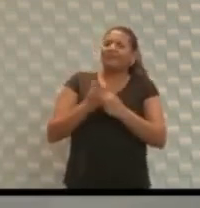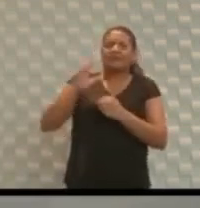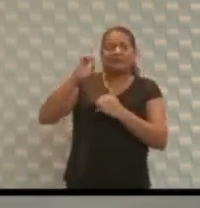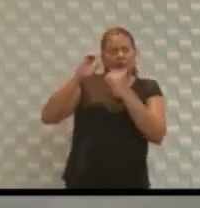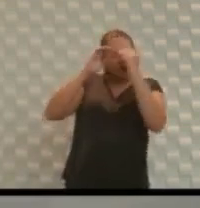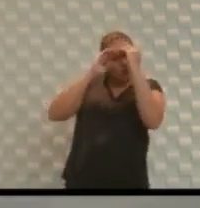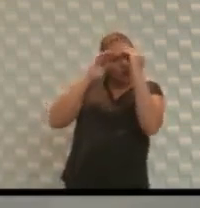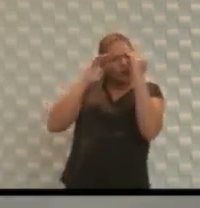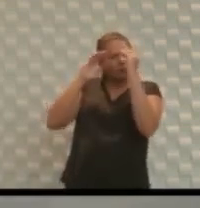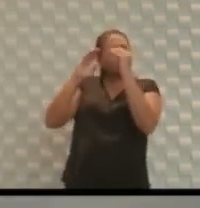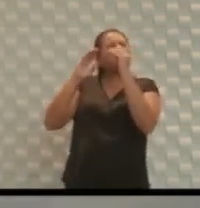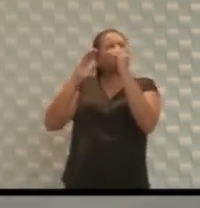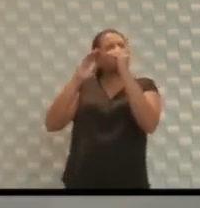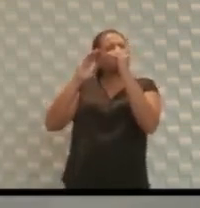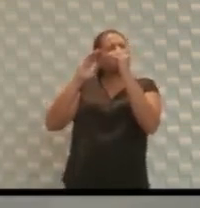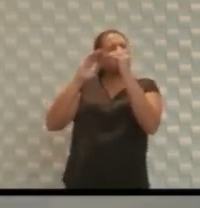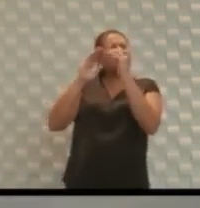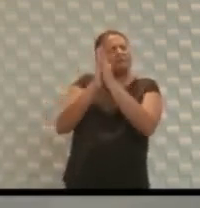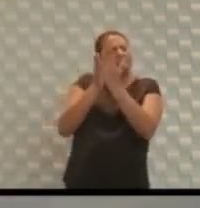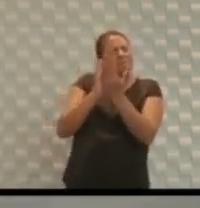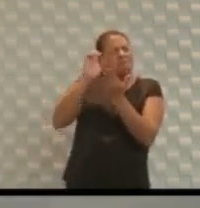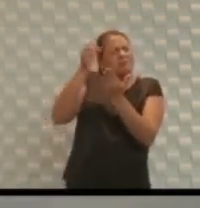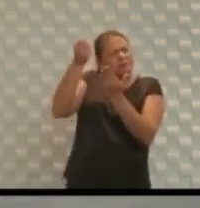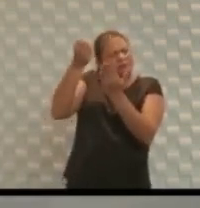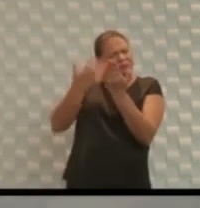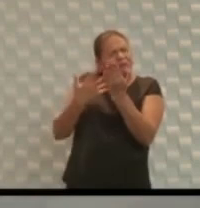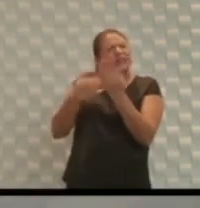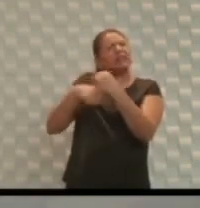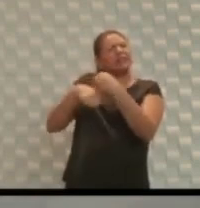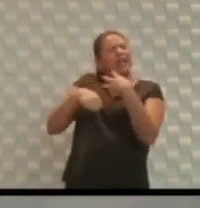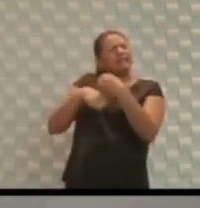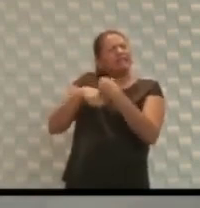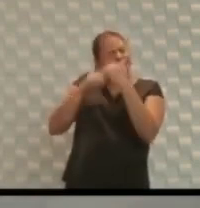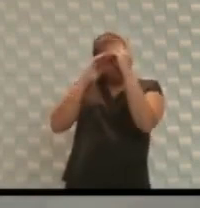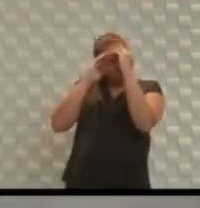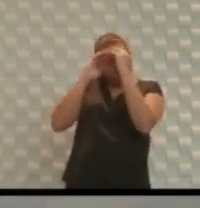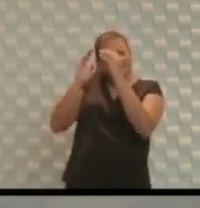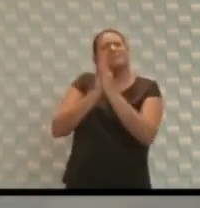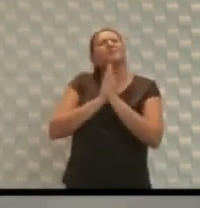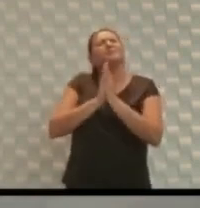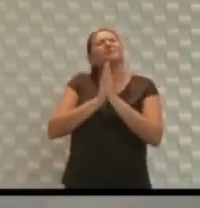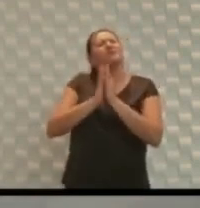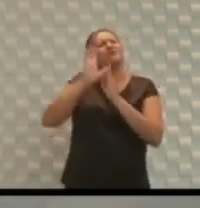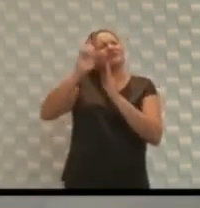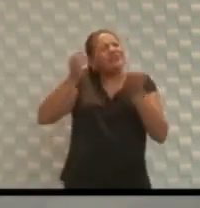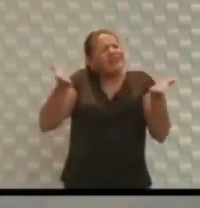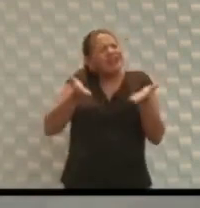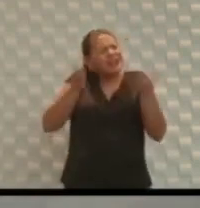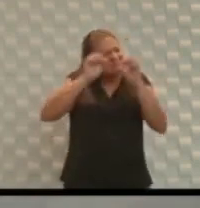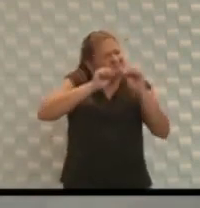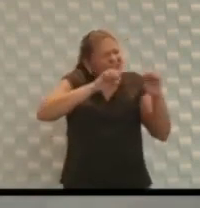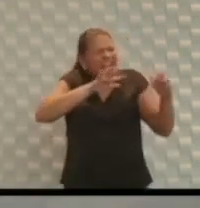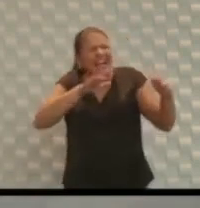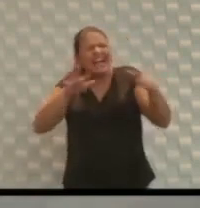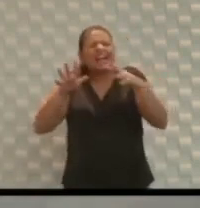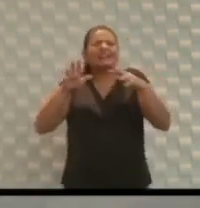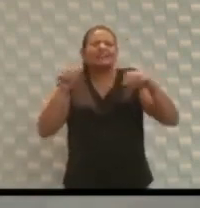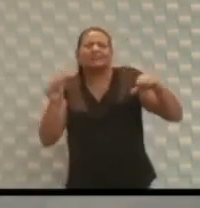Senhor Deus, em Cristo Jesus, eu oro agora, Senhor Deus, faz algo novo na nossa vida,